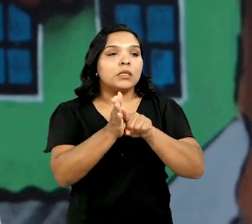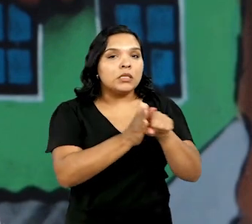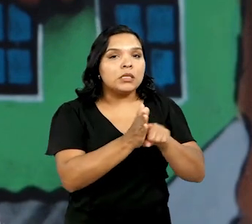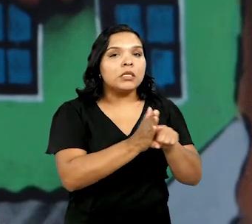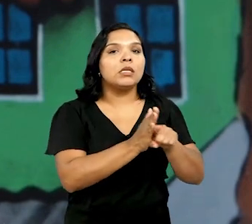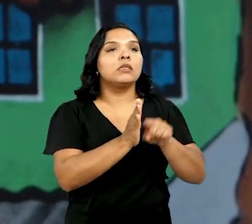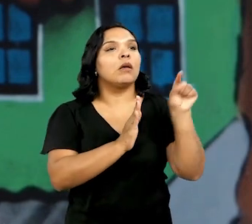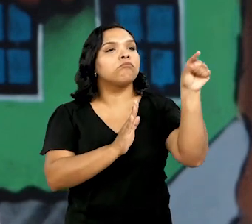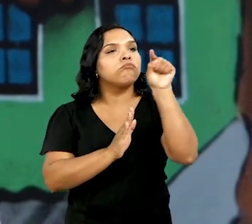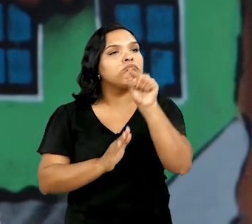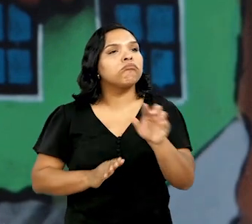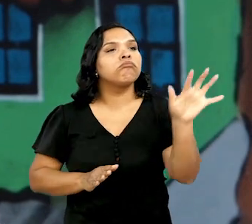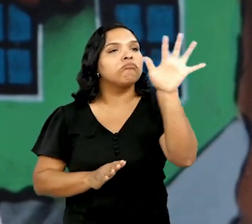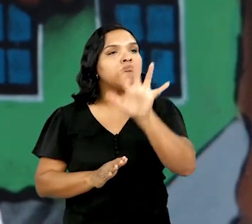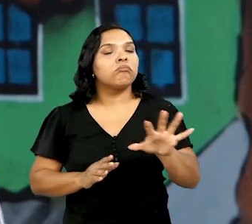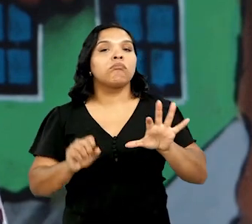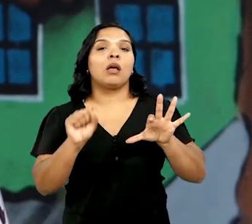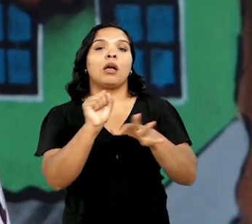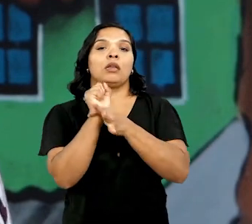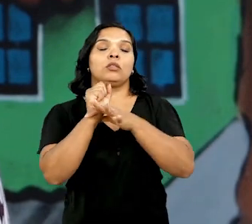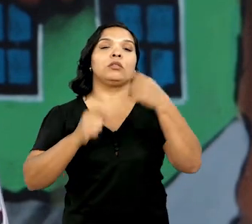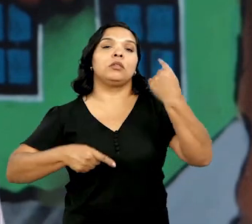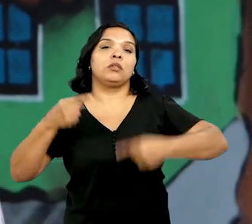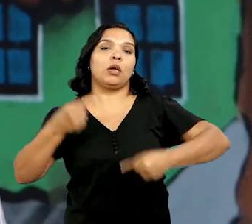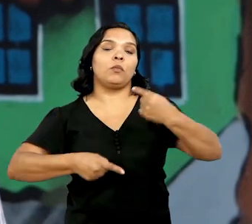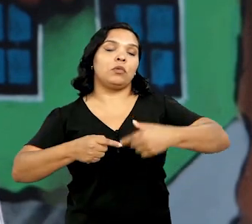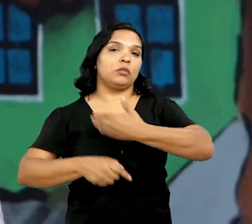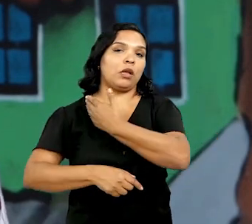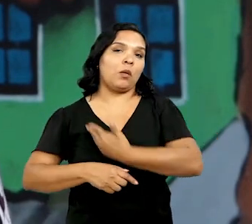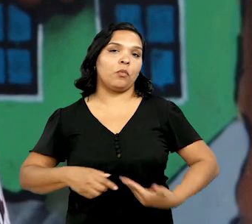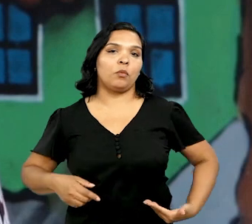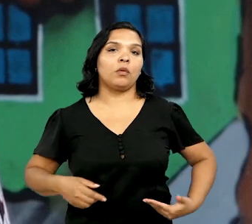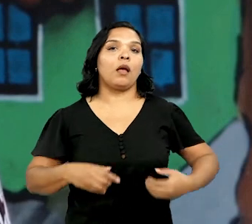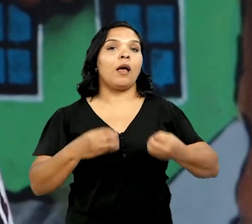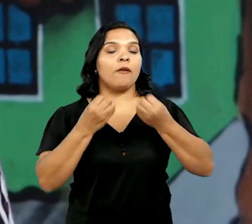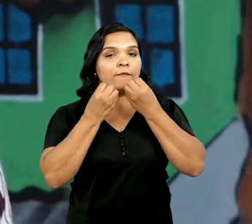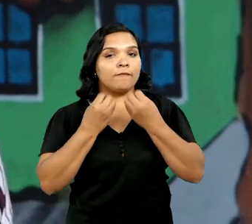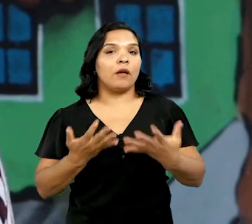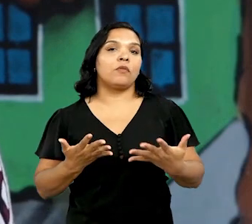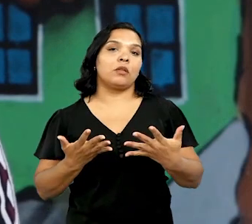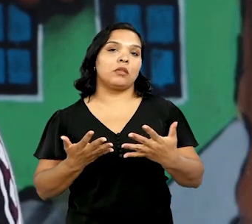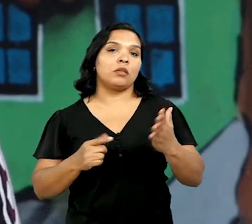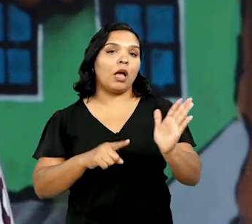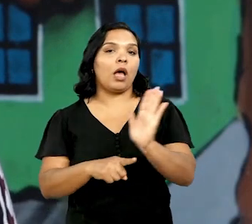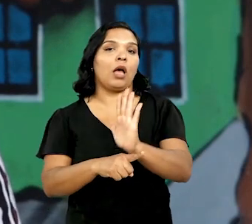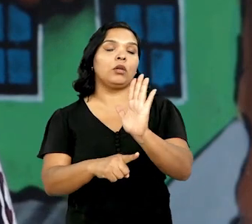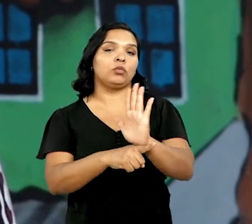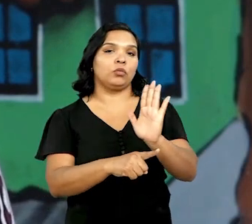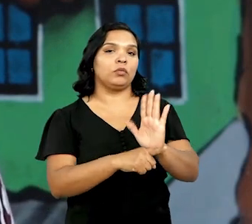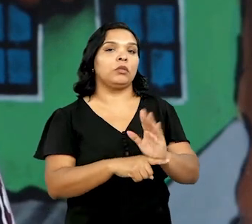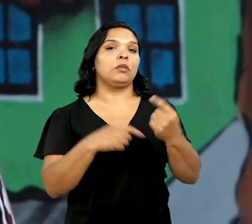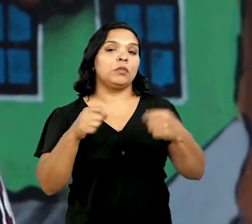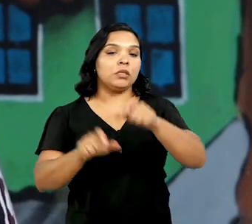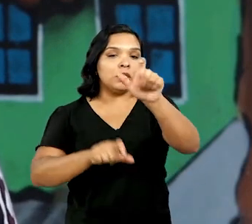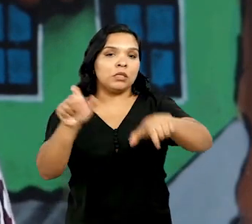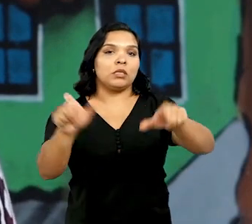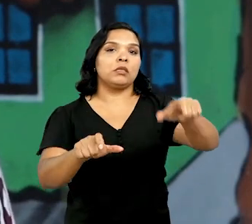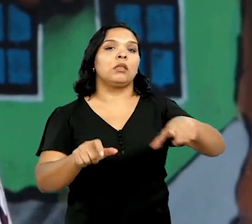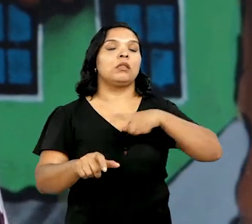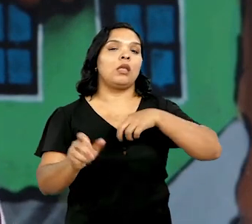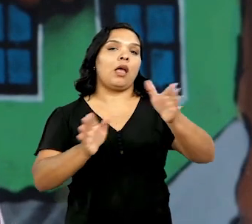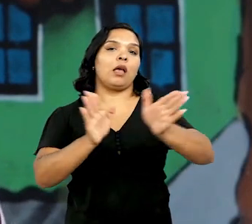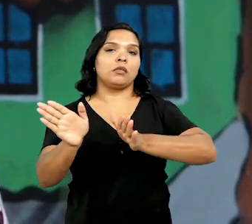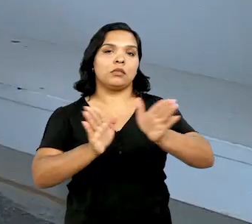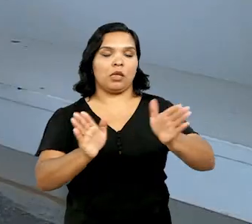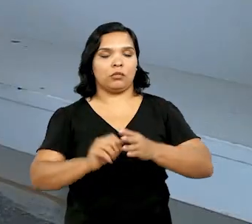ele é importante para garantir que a política pública favoreça a que dela demanda, que dela deseja